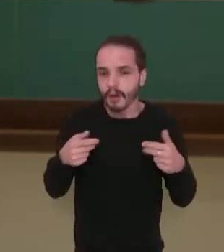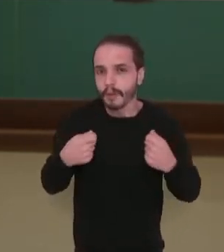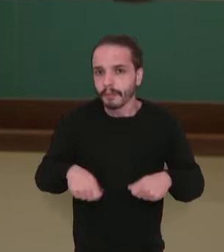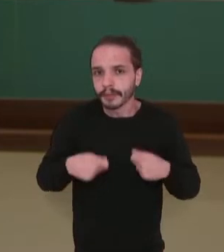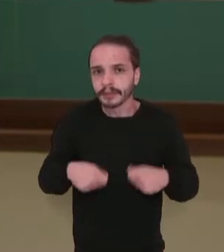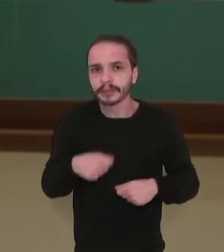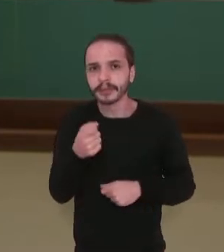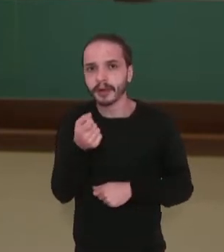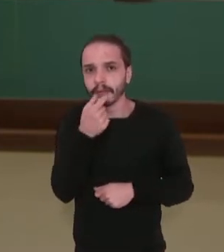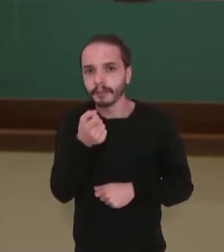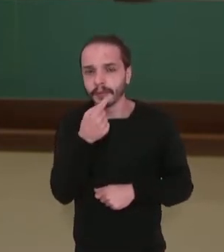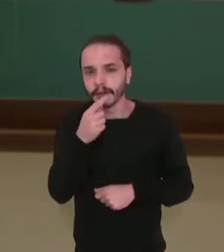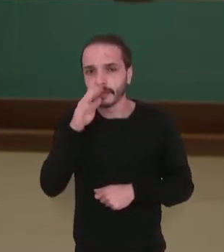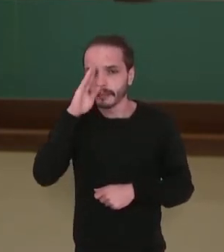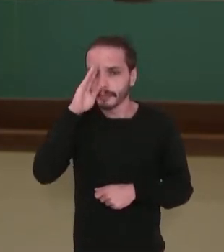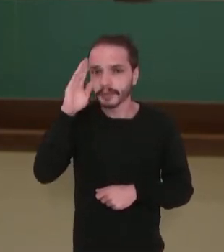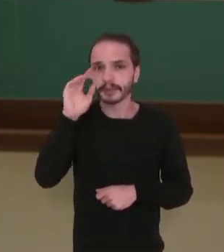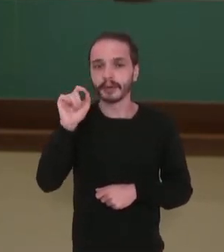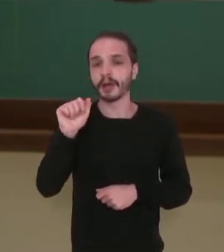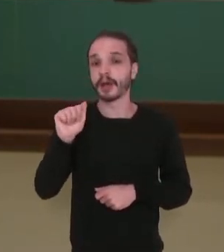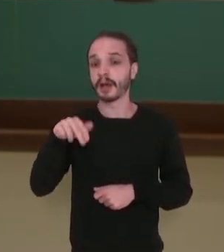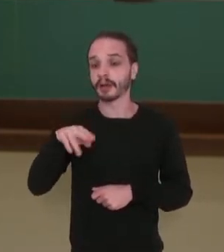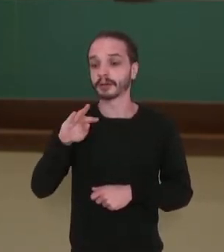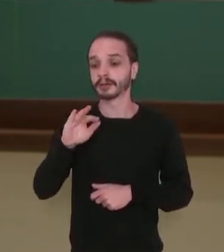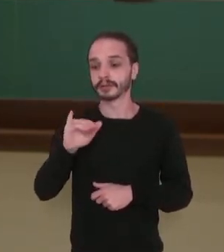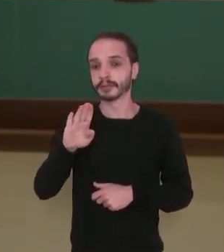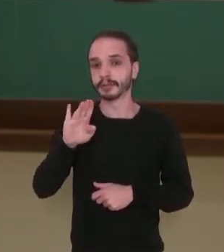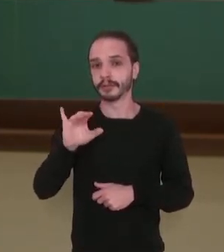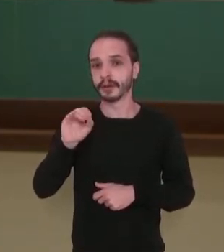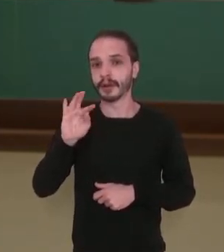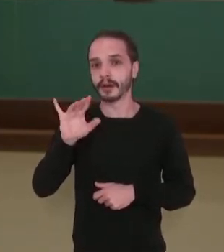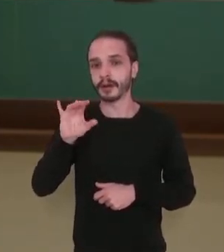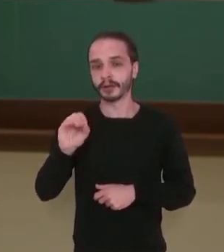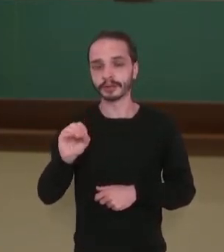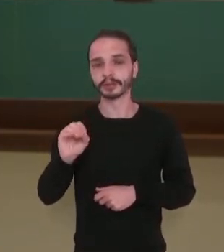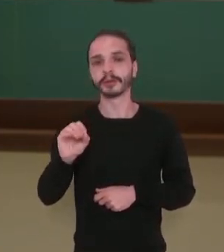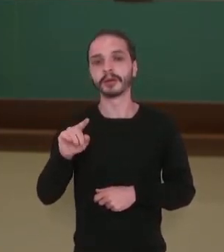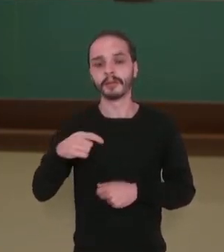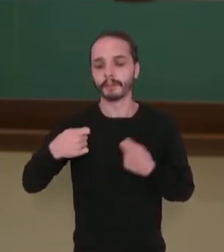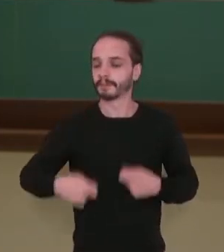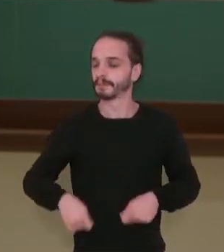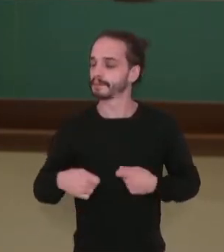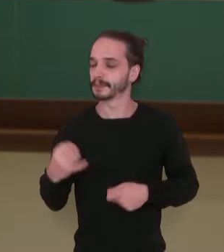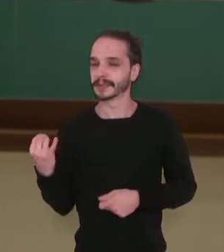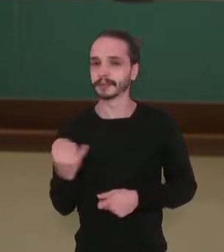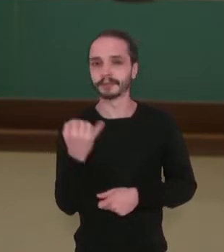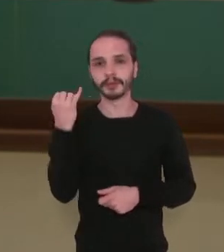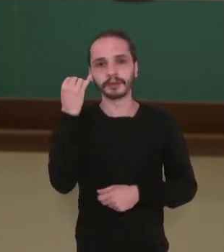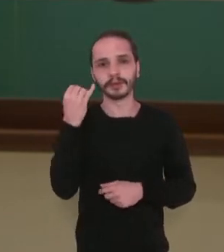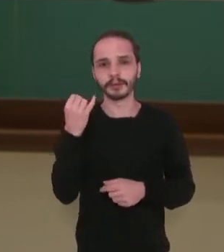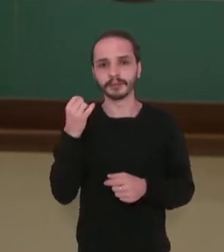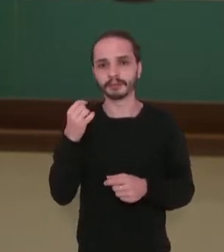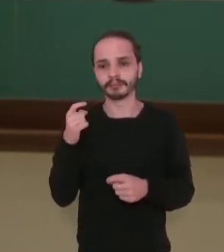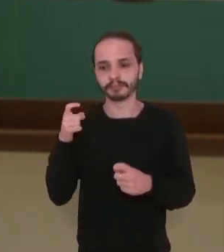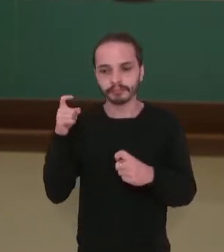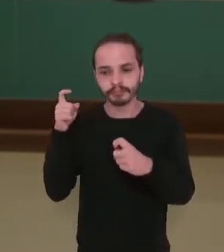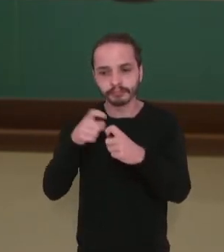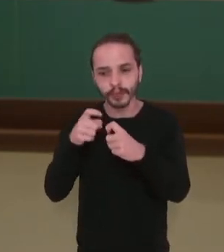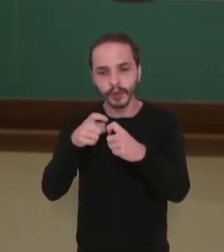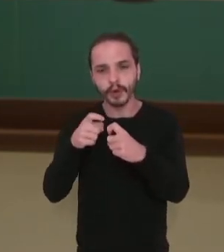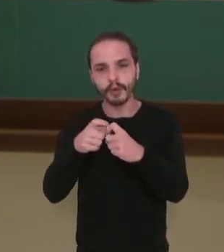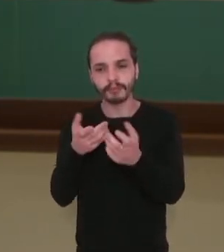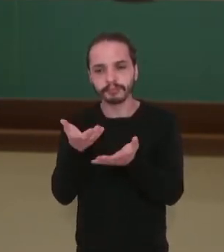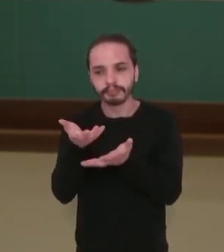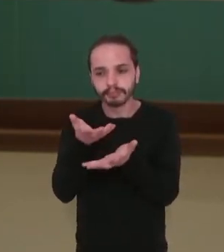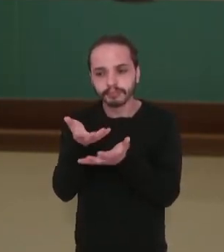um remédio, principalmente um antibiótico, é indispensável a consulta com um profissional da área da saúde, o